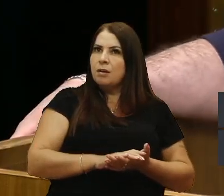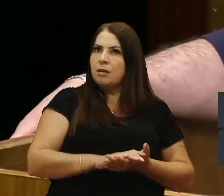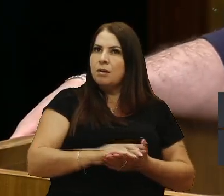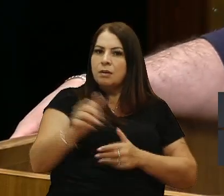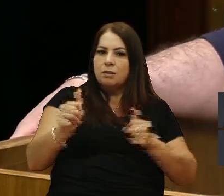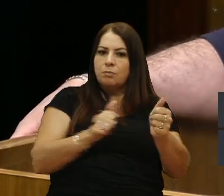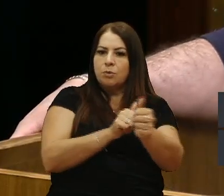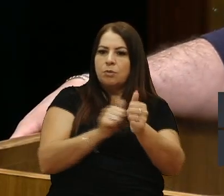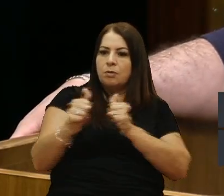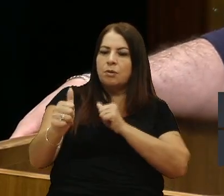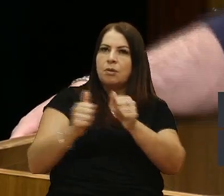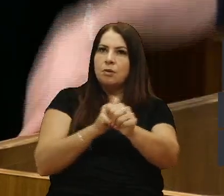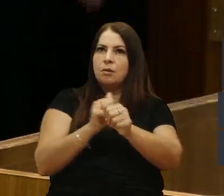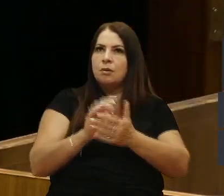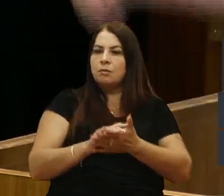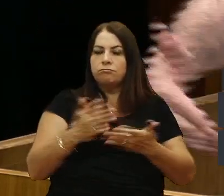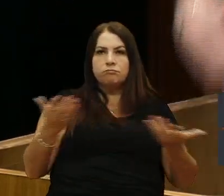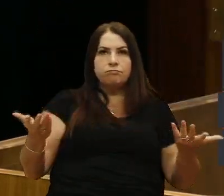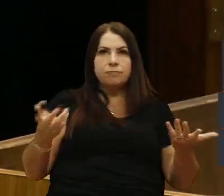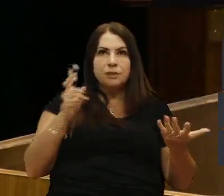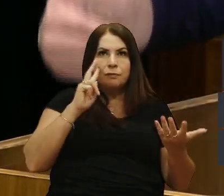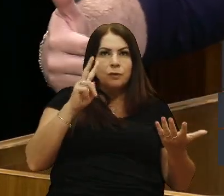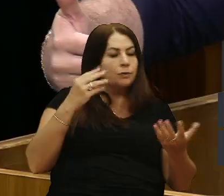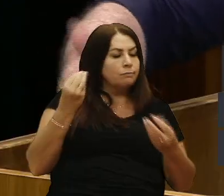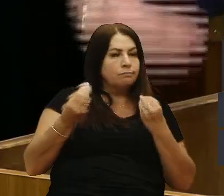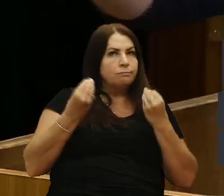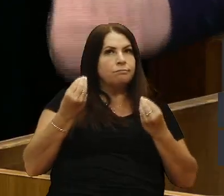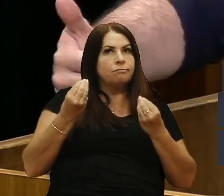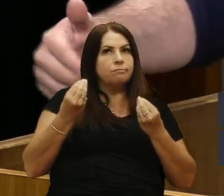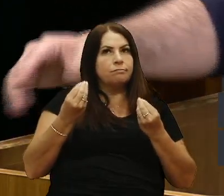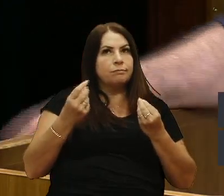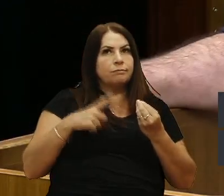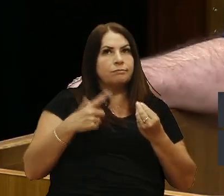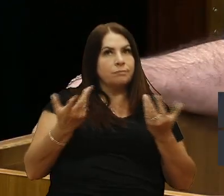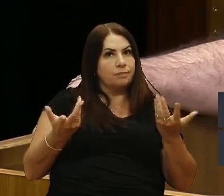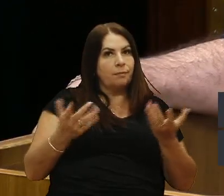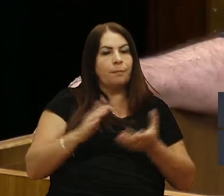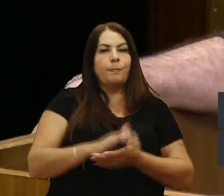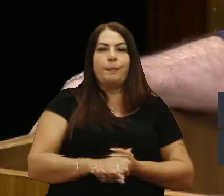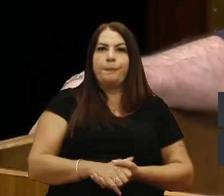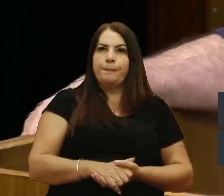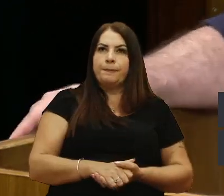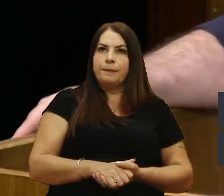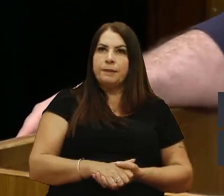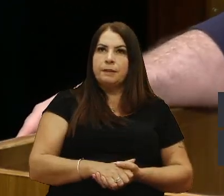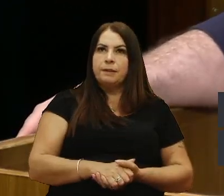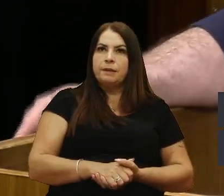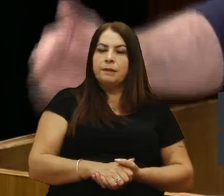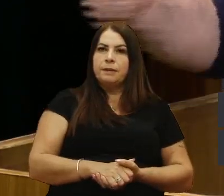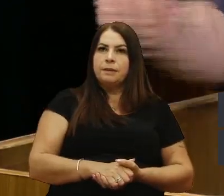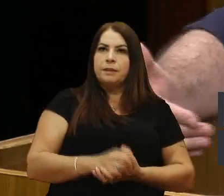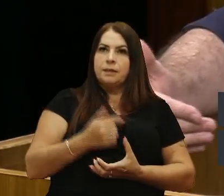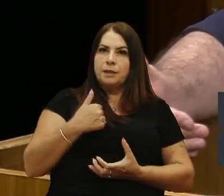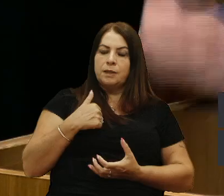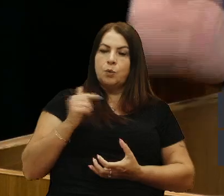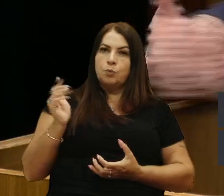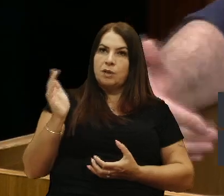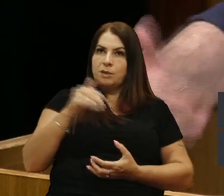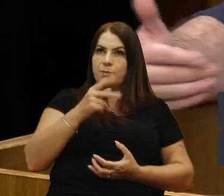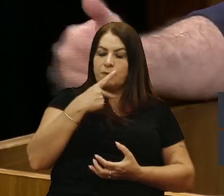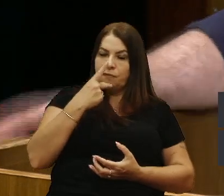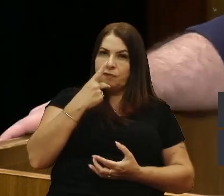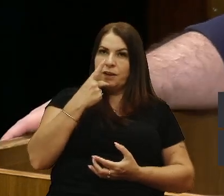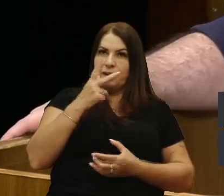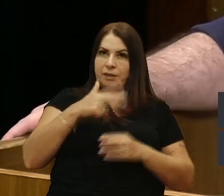revezando. Para vocês verem o nível que a gente chegou. E eu estou trazendo esse discurso aqui